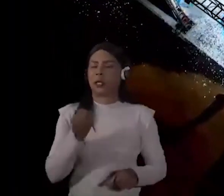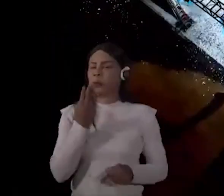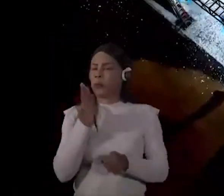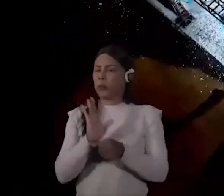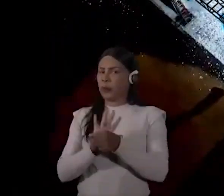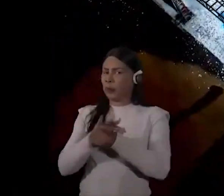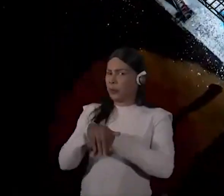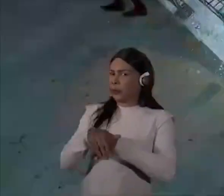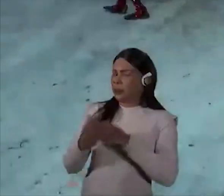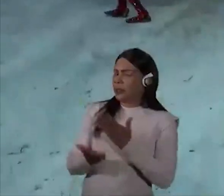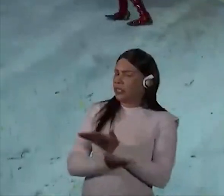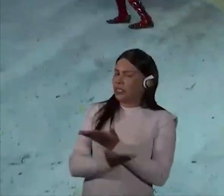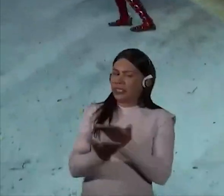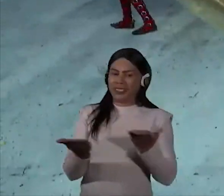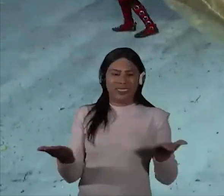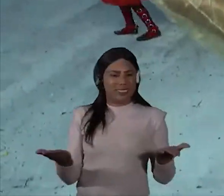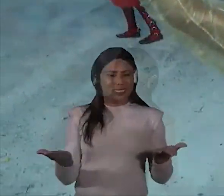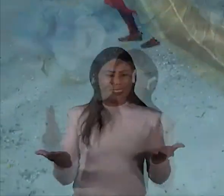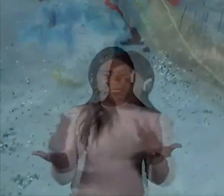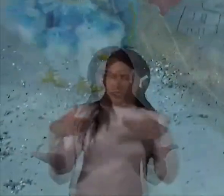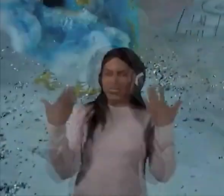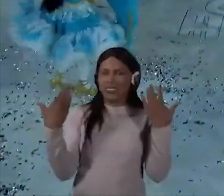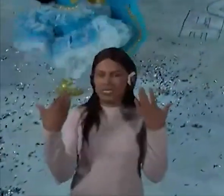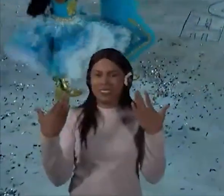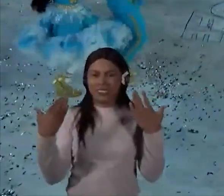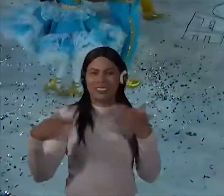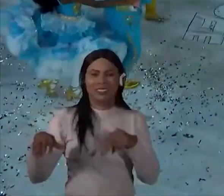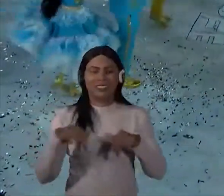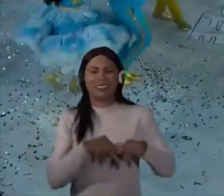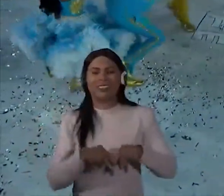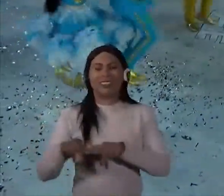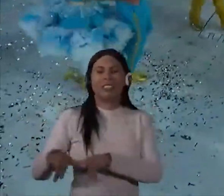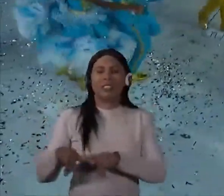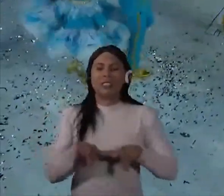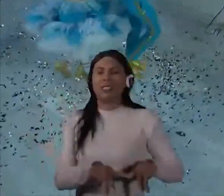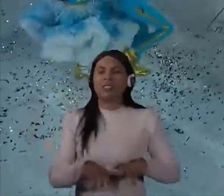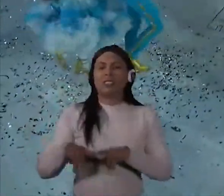Ao racismo! Oi!